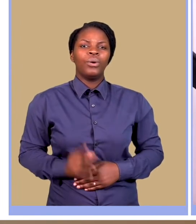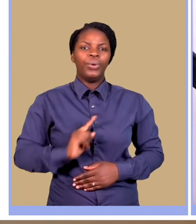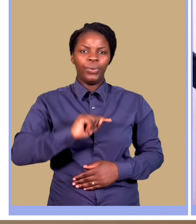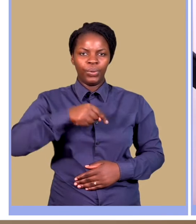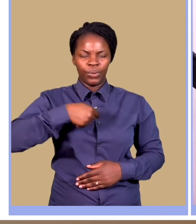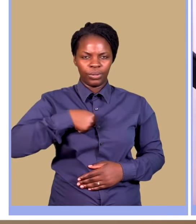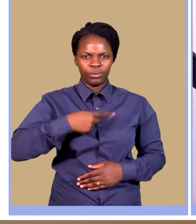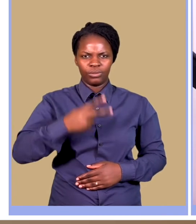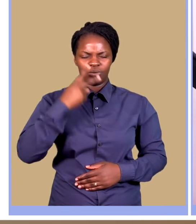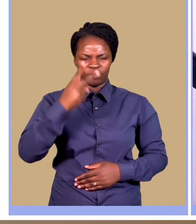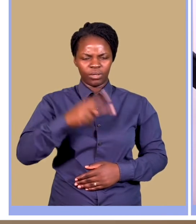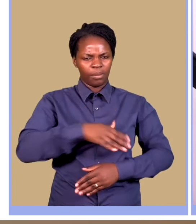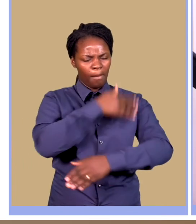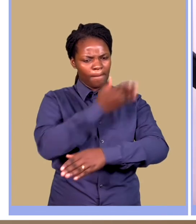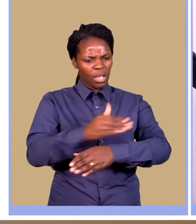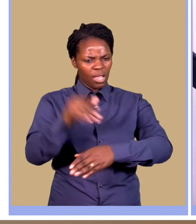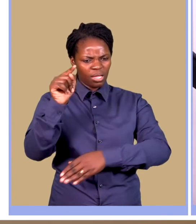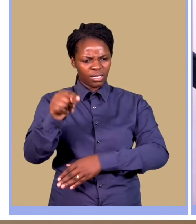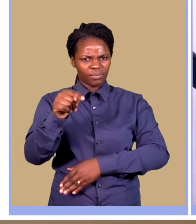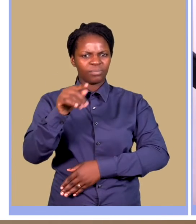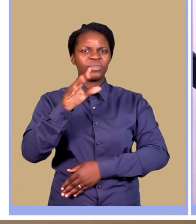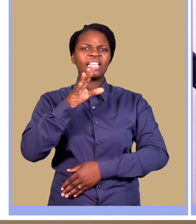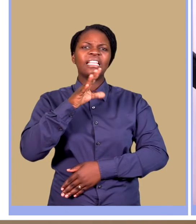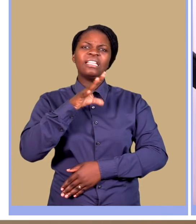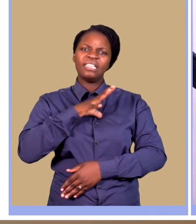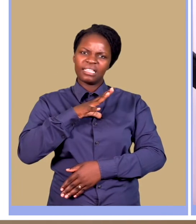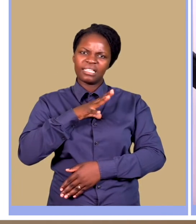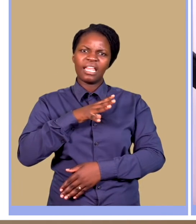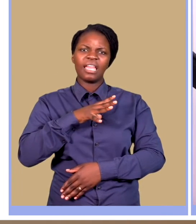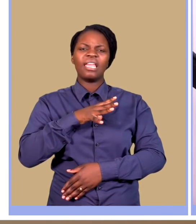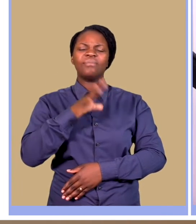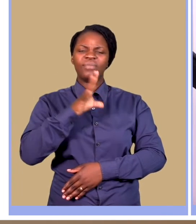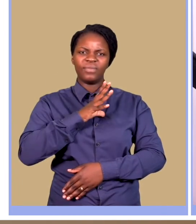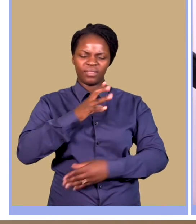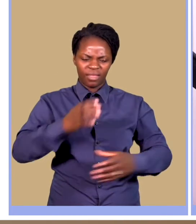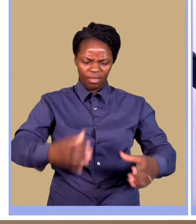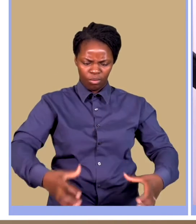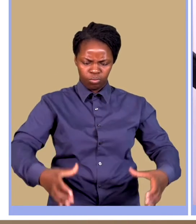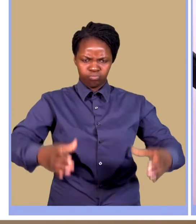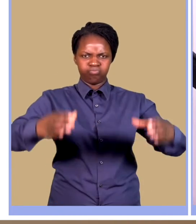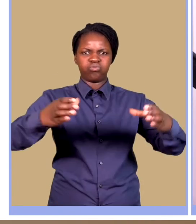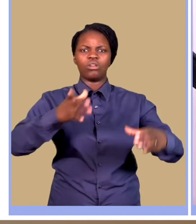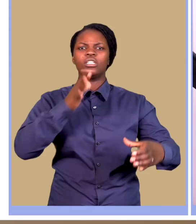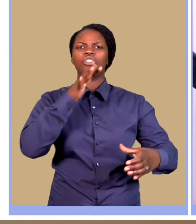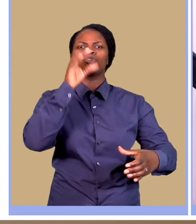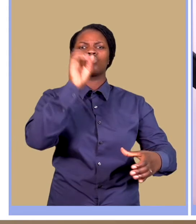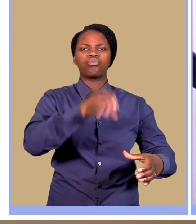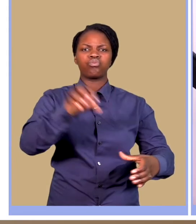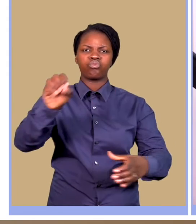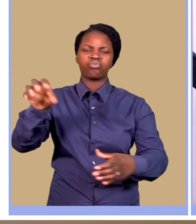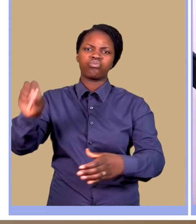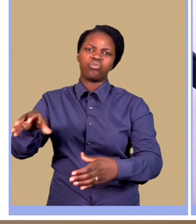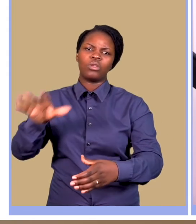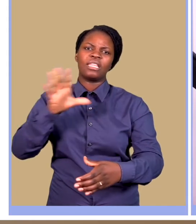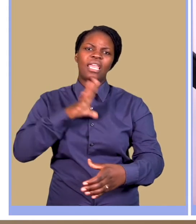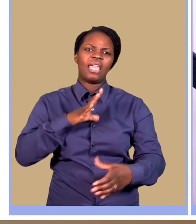seu lixo típico. Há lugares em que o lixo mais típico são as garrafas. Isso estamos a falar das zonas